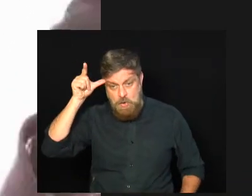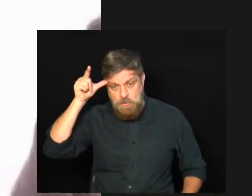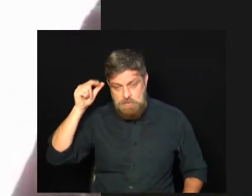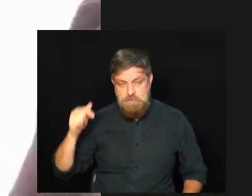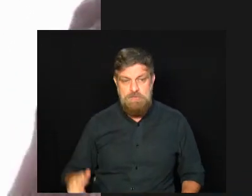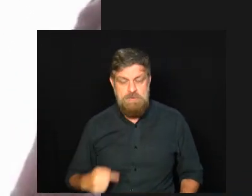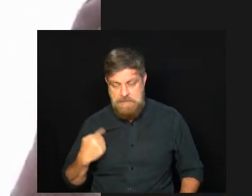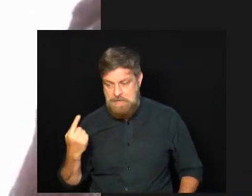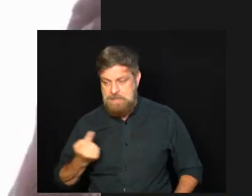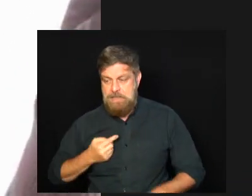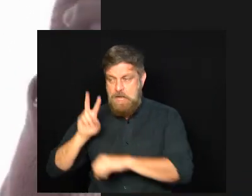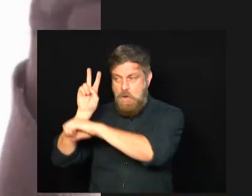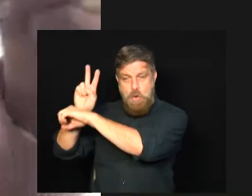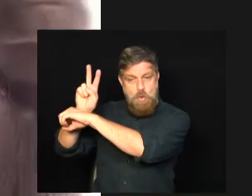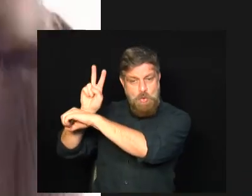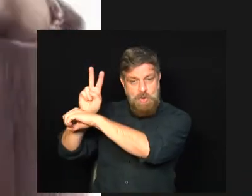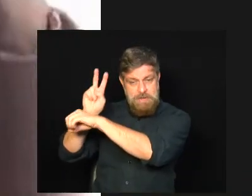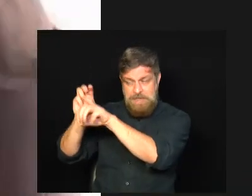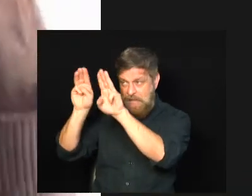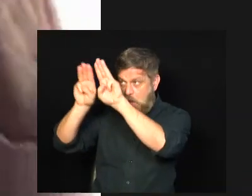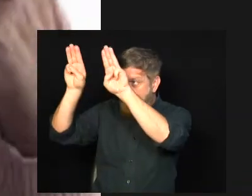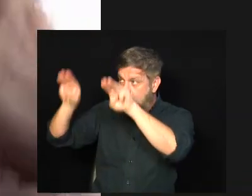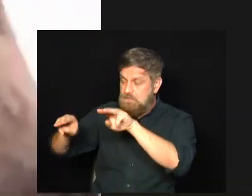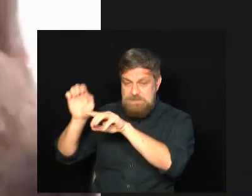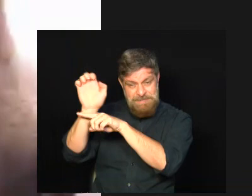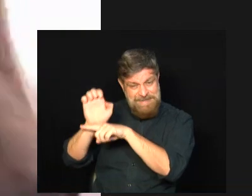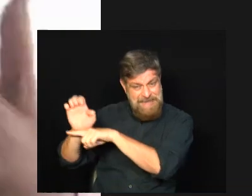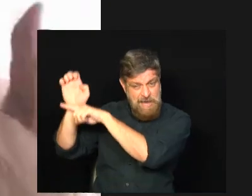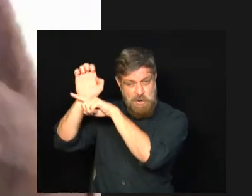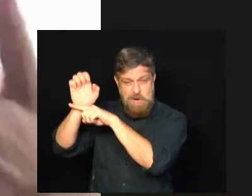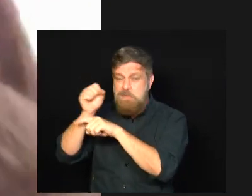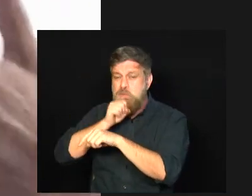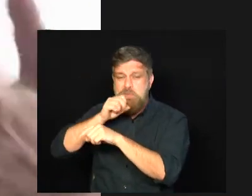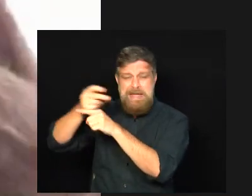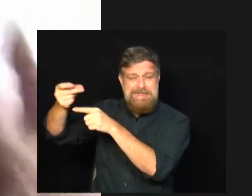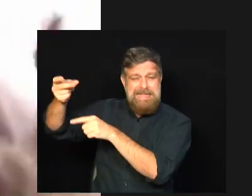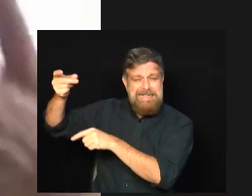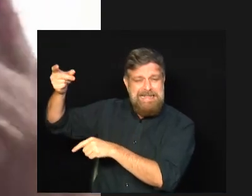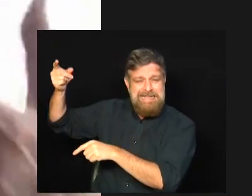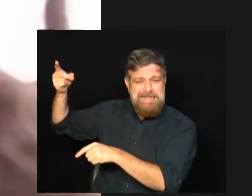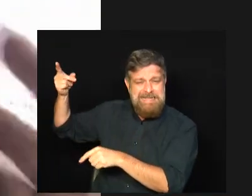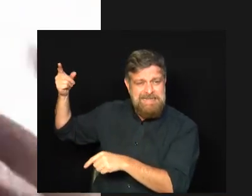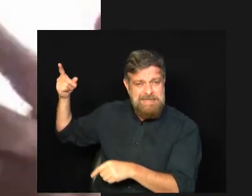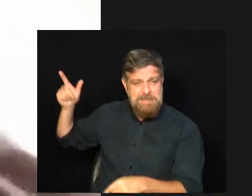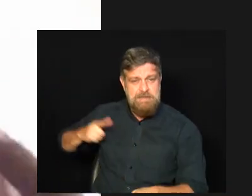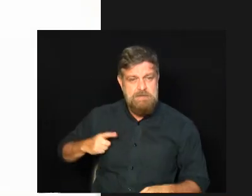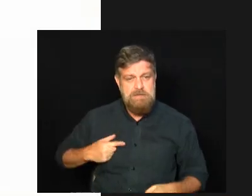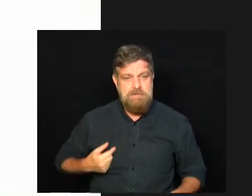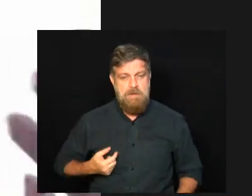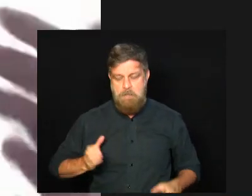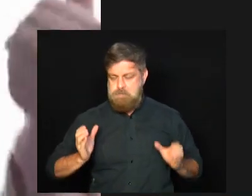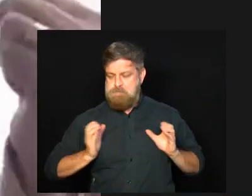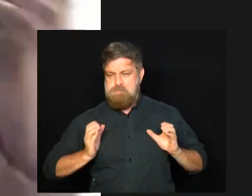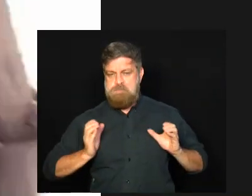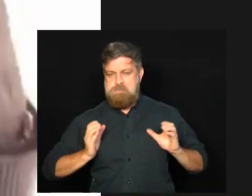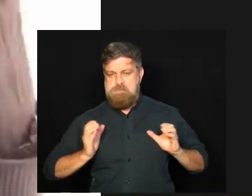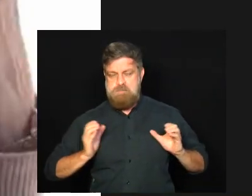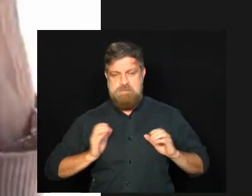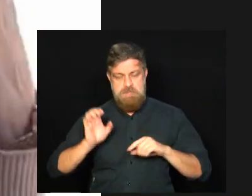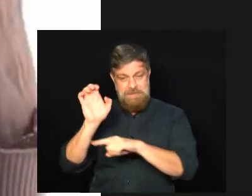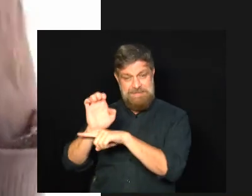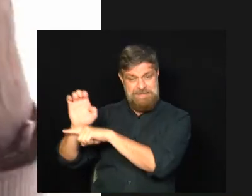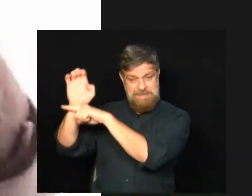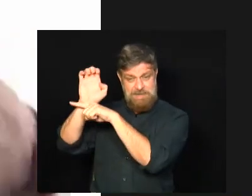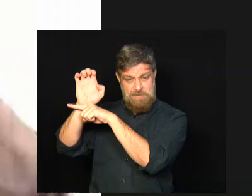sendo preservada, que ela cultiva, a burguesia europeia, né,